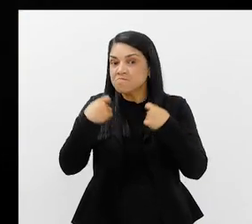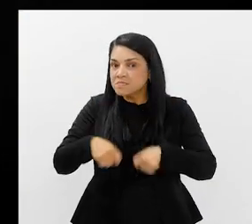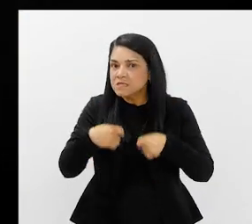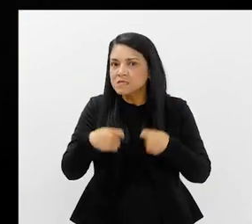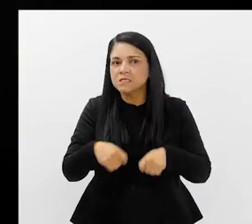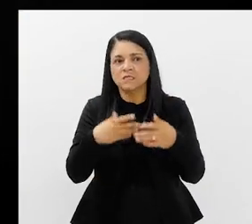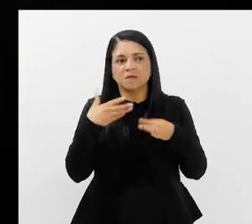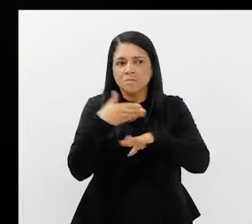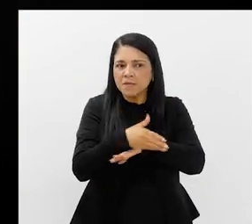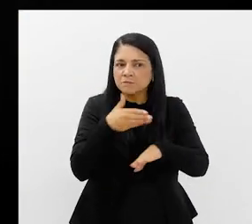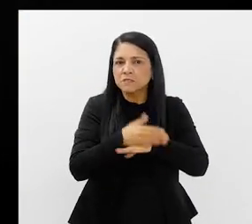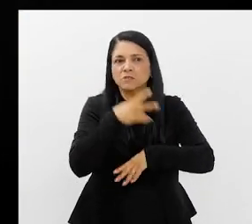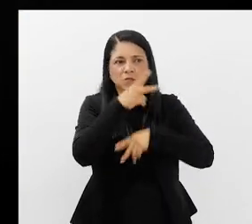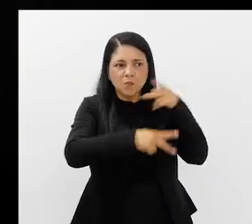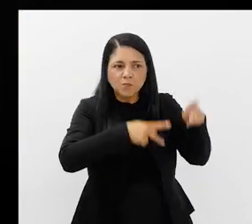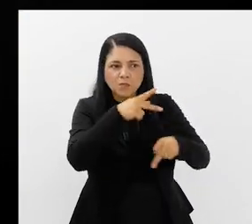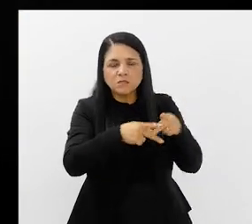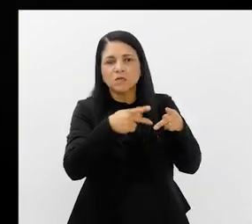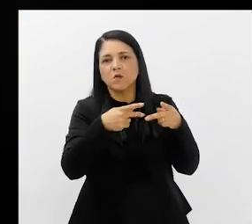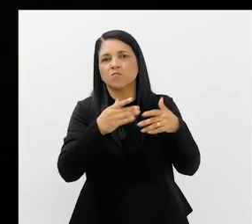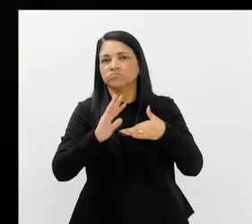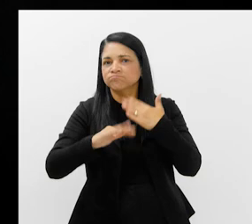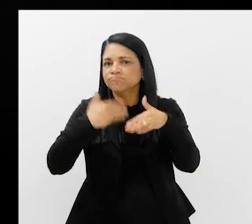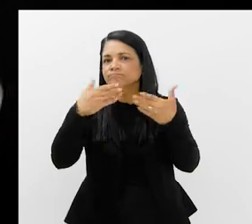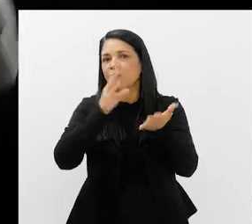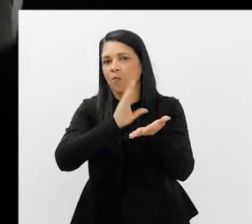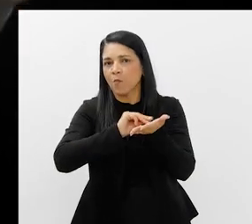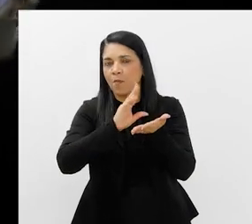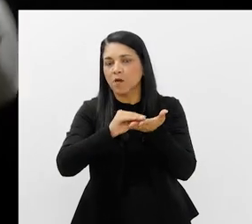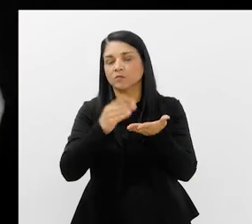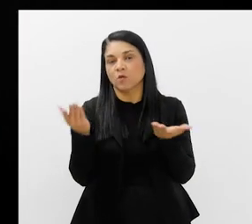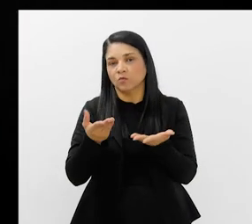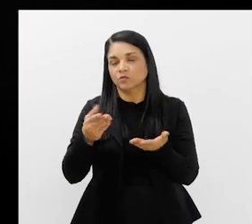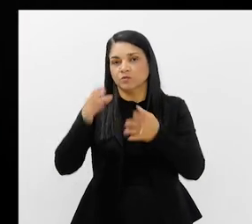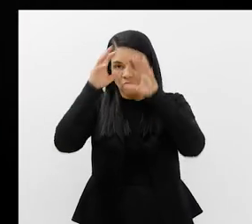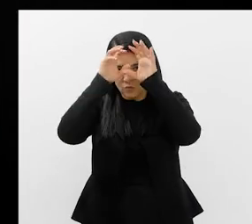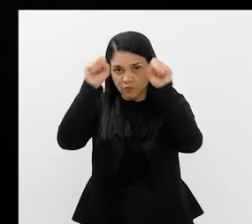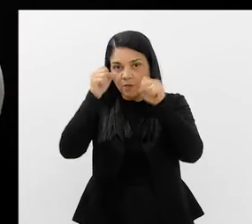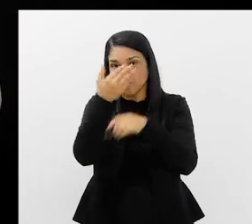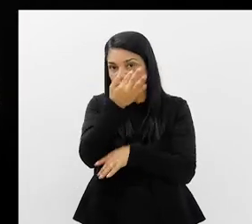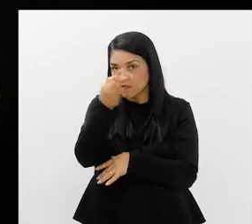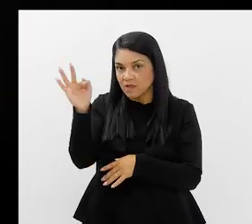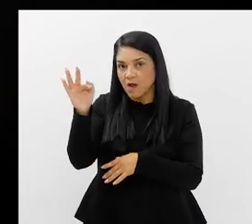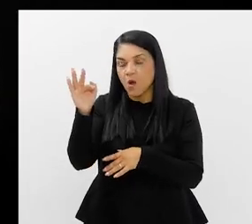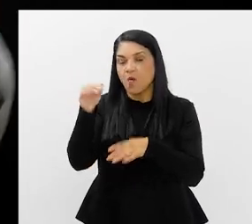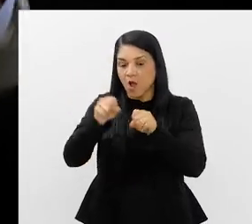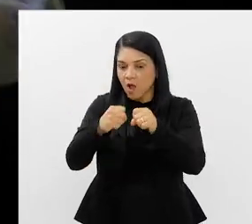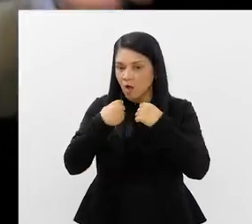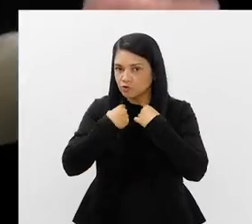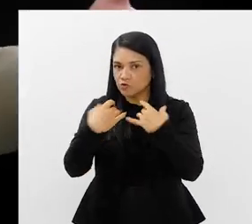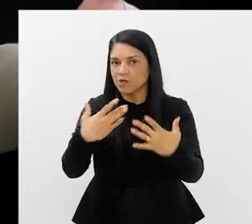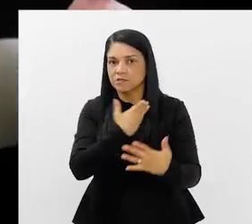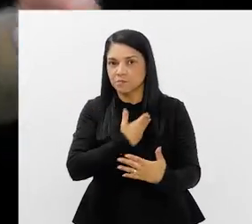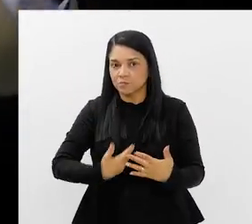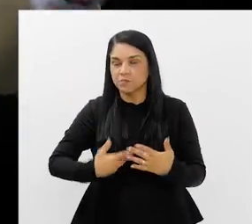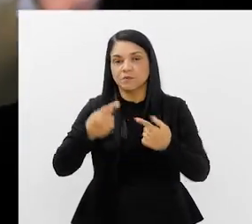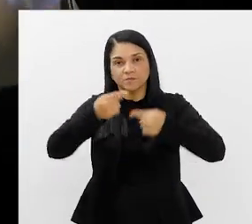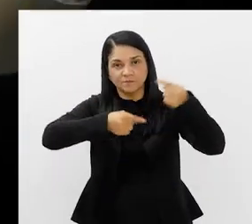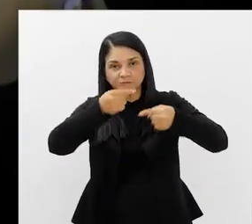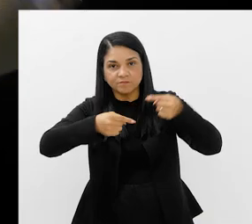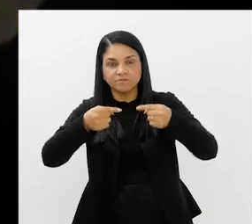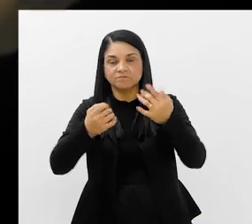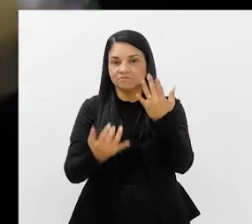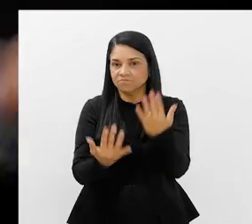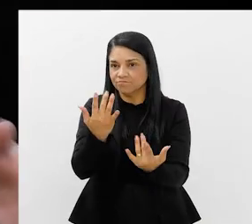mais, essa questão da participação popular avança como pauta. Hoje nós temos aí o Supremo Tribunal Federal realizando audiências públicas para